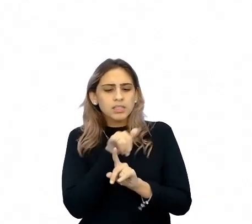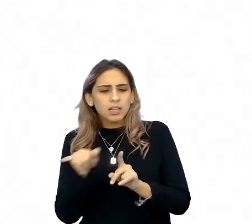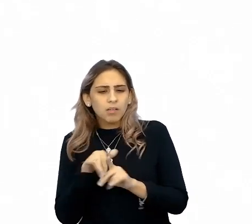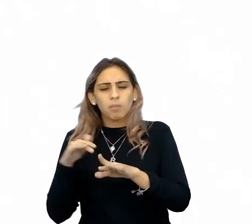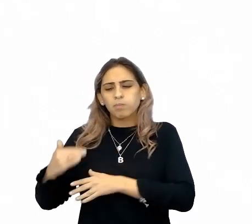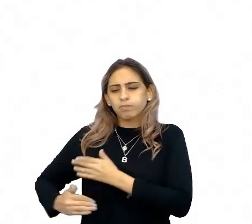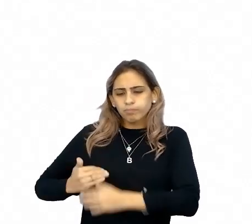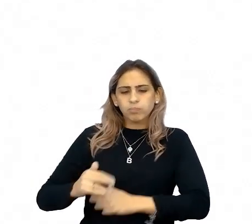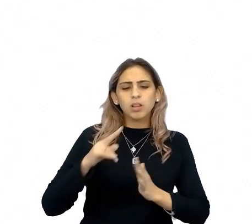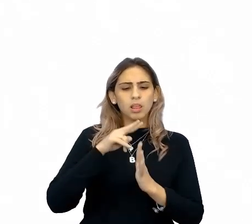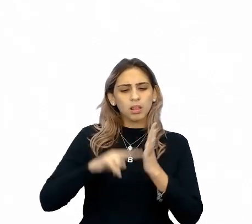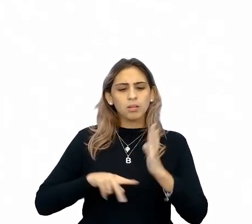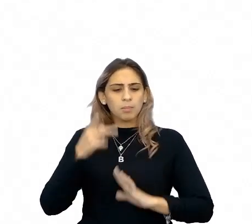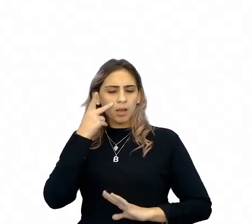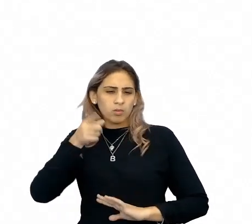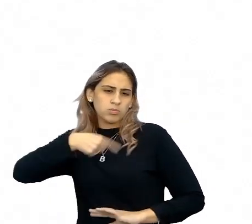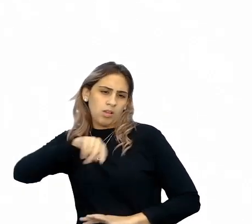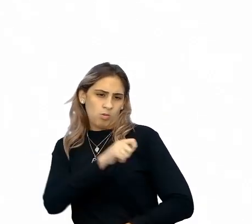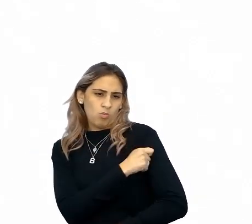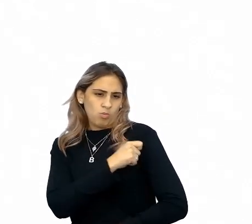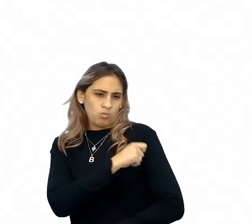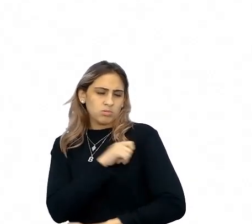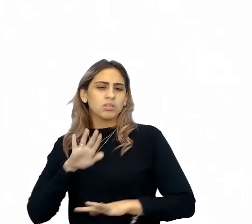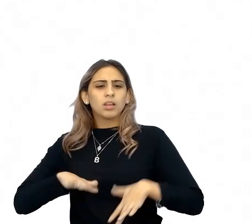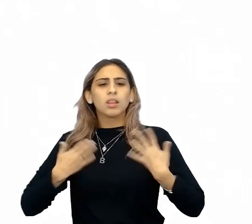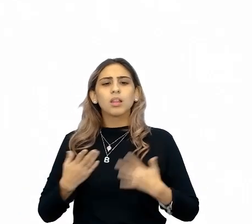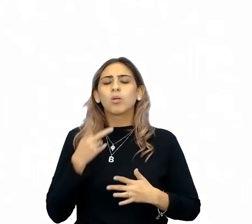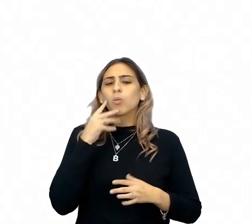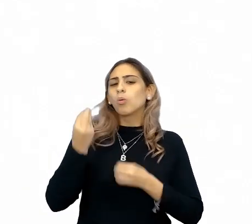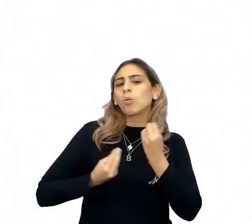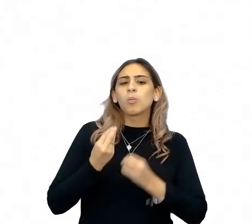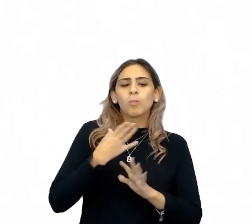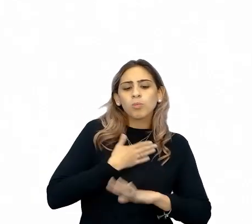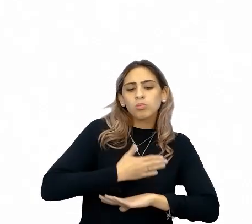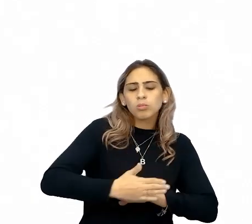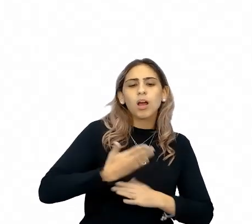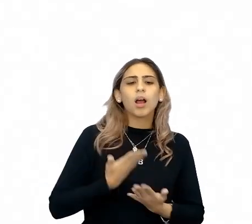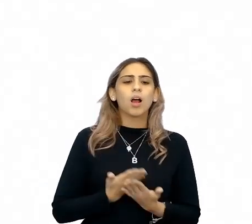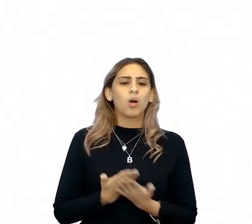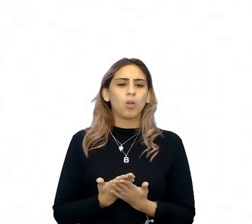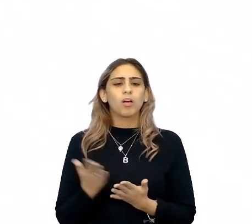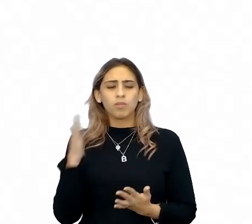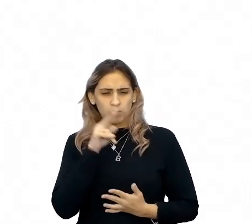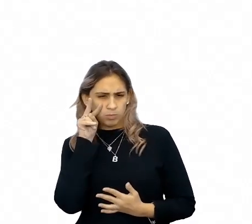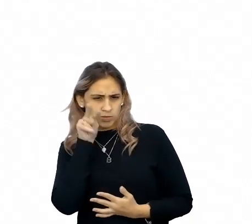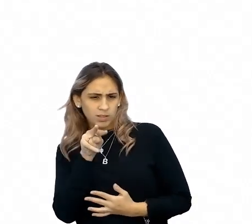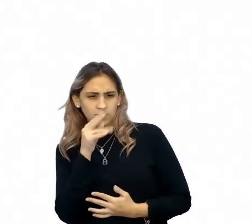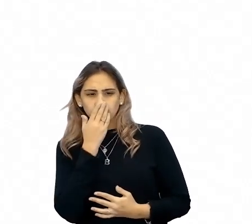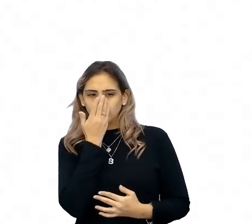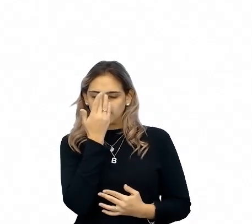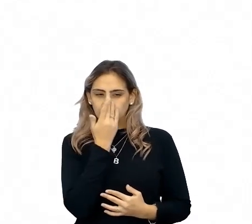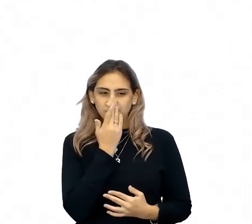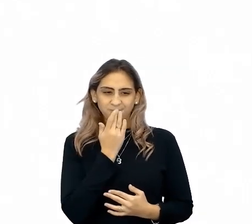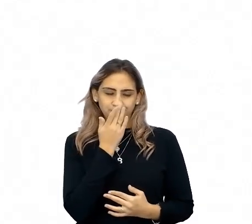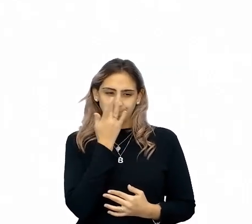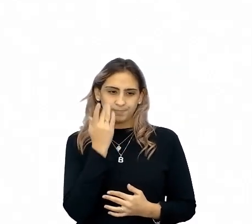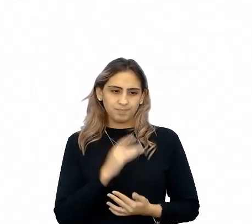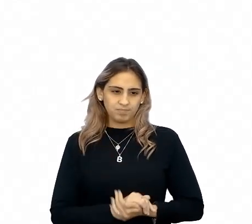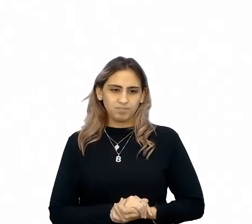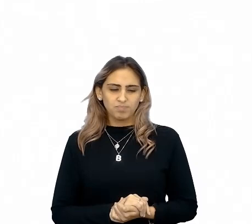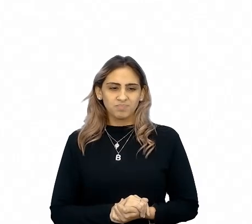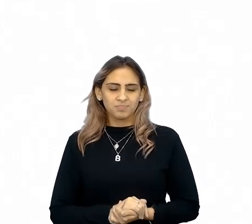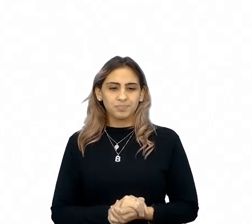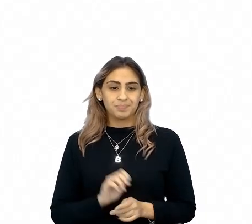procedimentos leitores dos estudantes. E como prossegue essa aula? Vamos conferir?